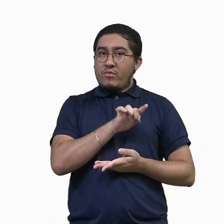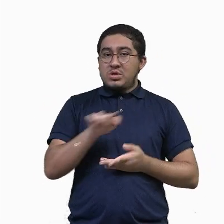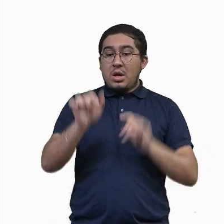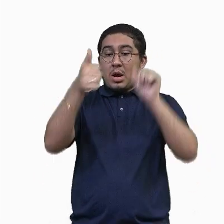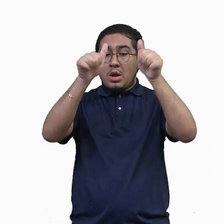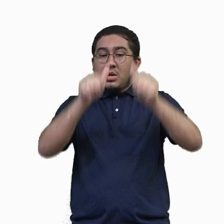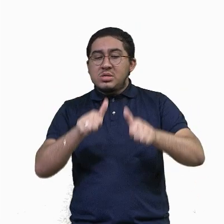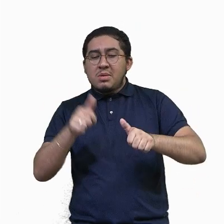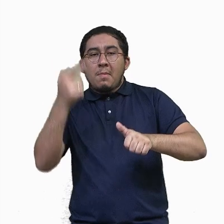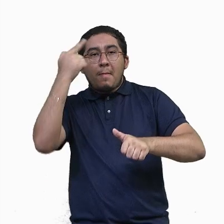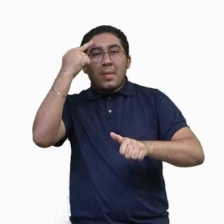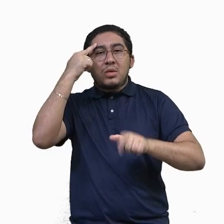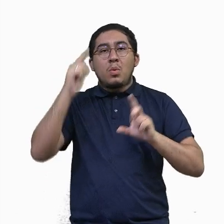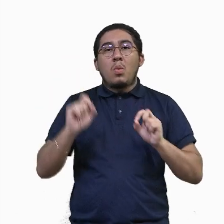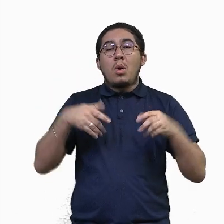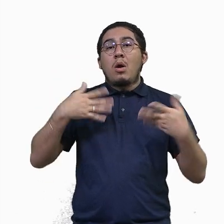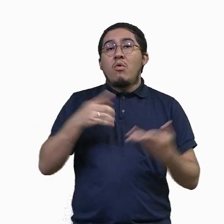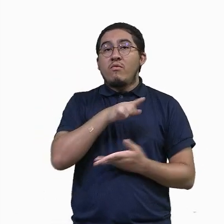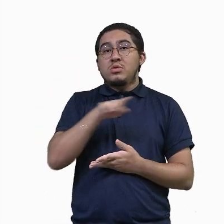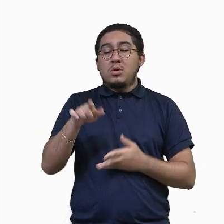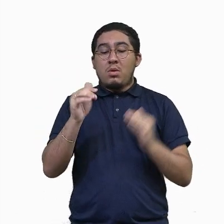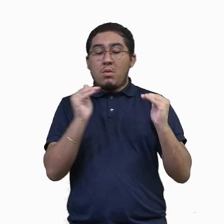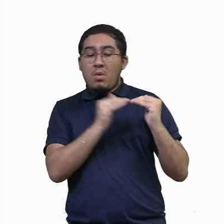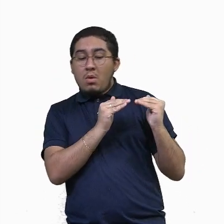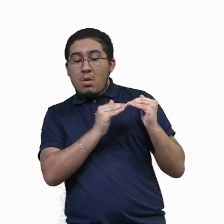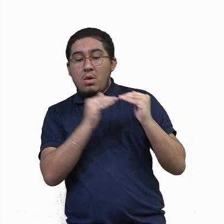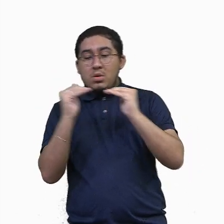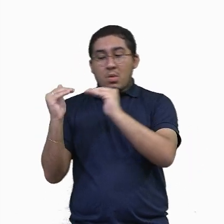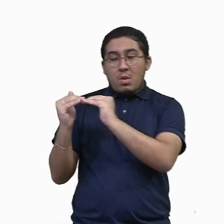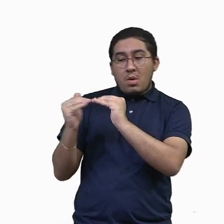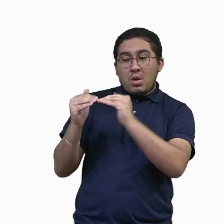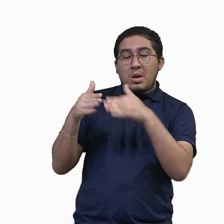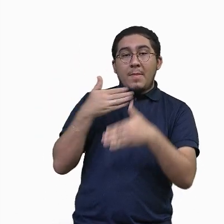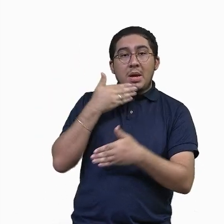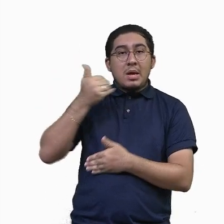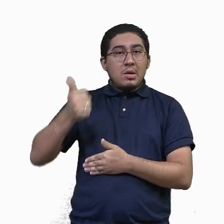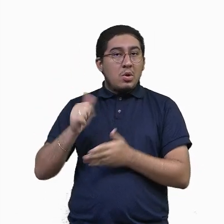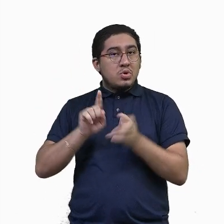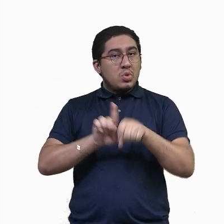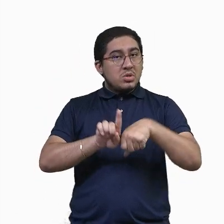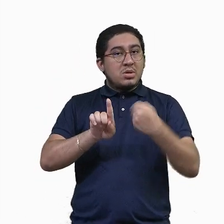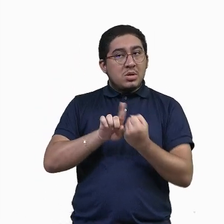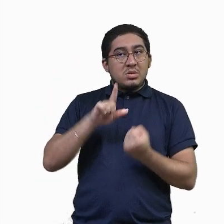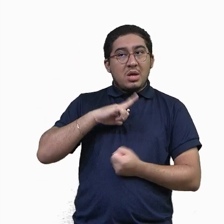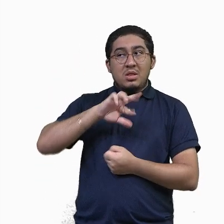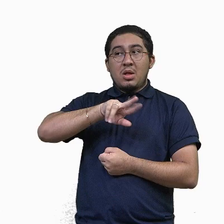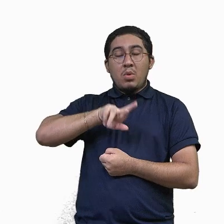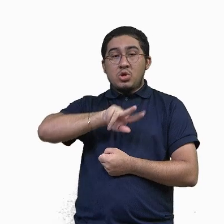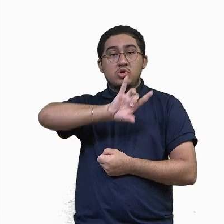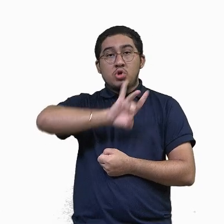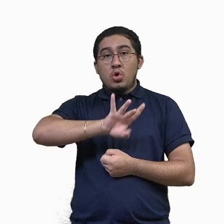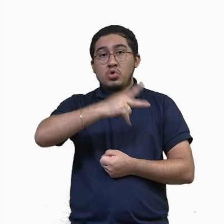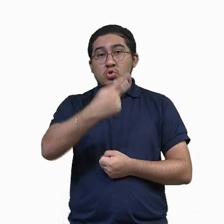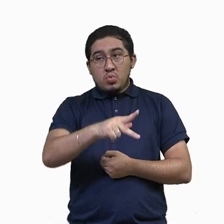vê o que você julga ser mais acertado e melhor para a sociedade, não só para você, pelo menos